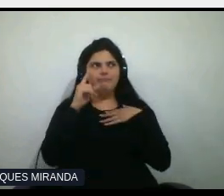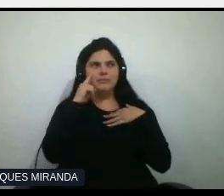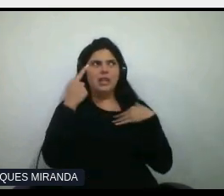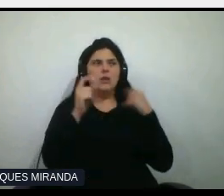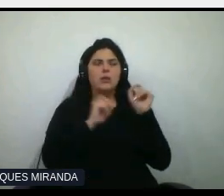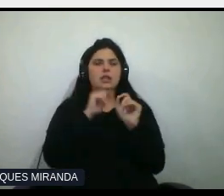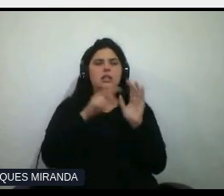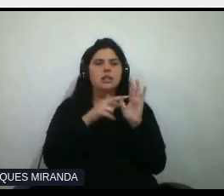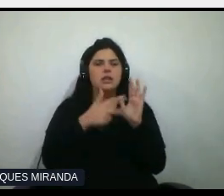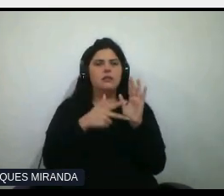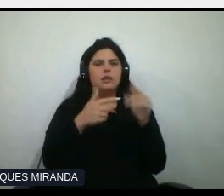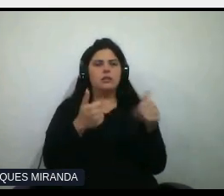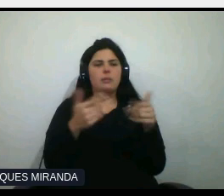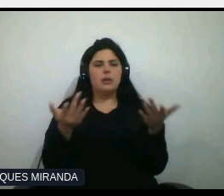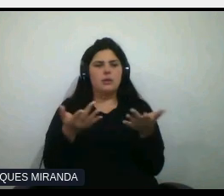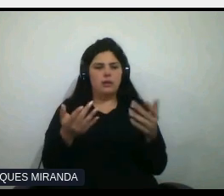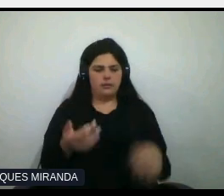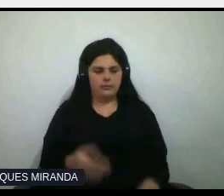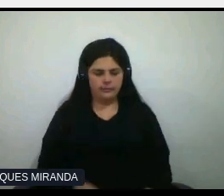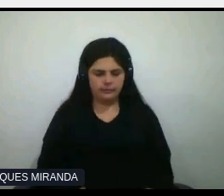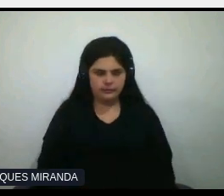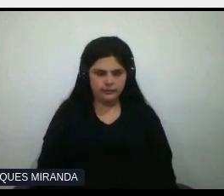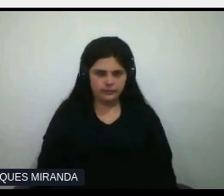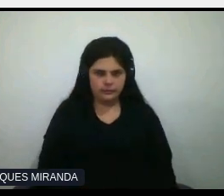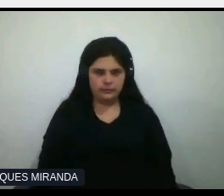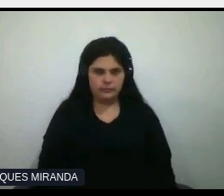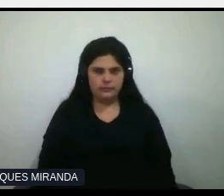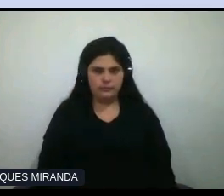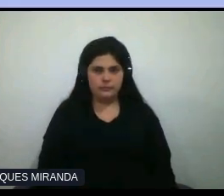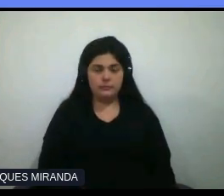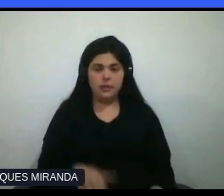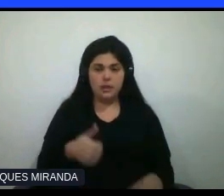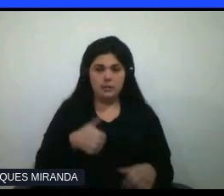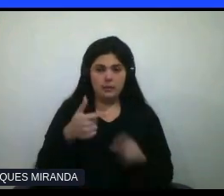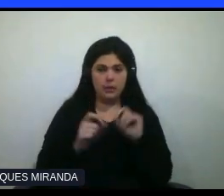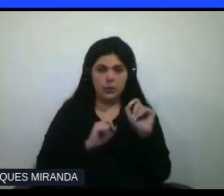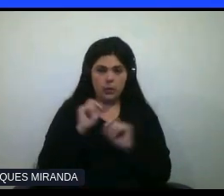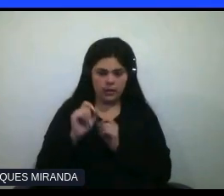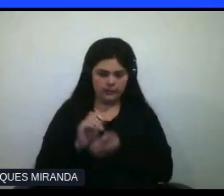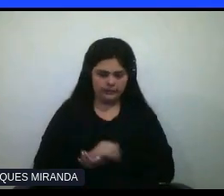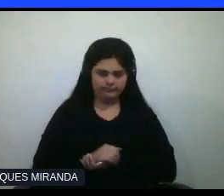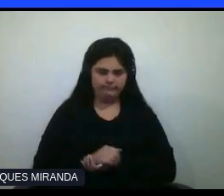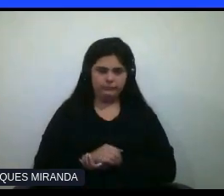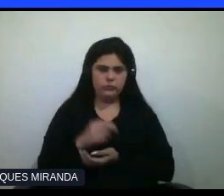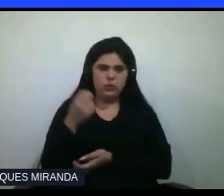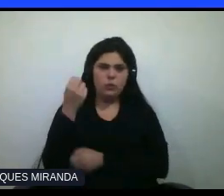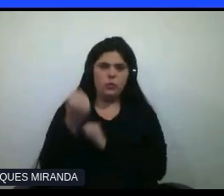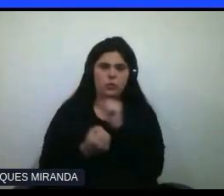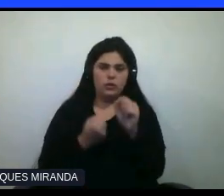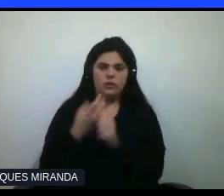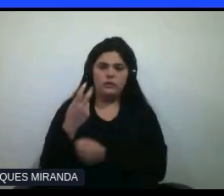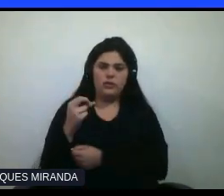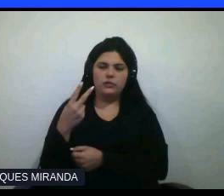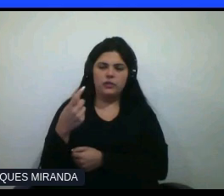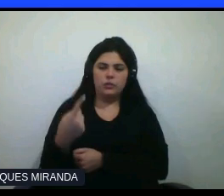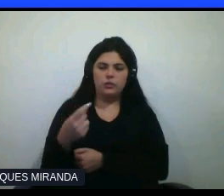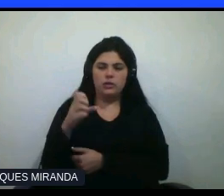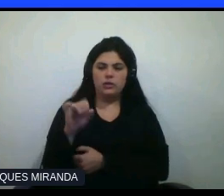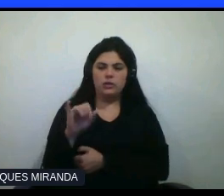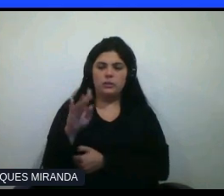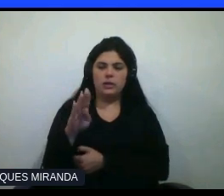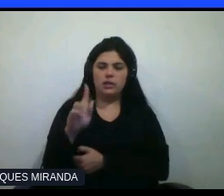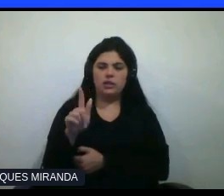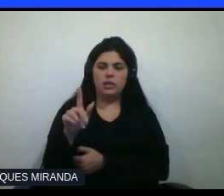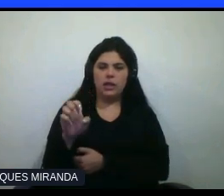que a gente está trabalhando aqui. Tá? Então, primeira coisa, né? Em 2021, o IBGE, na